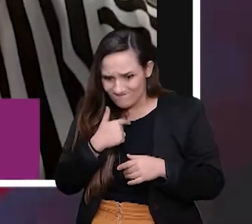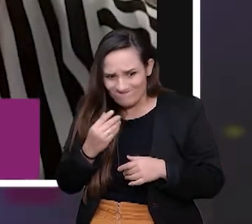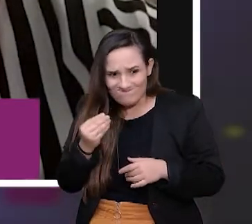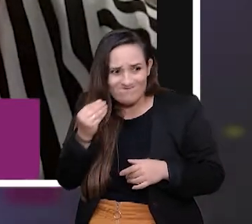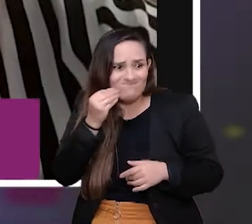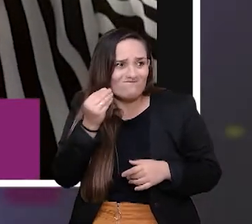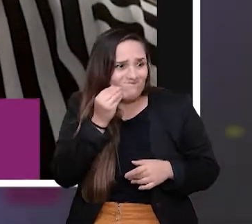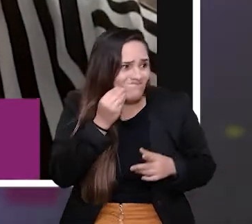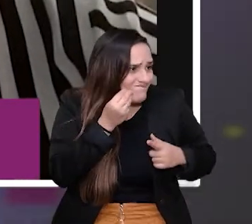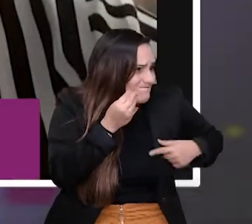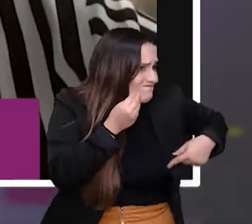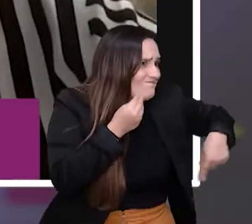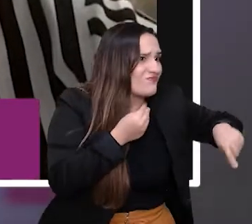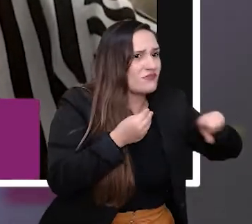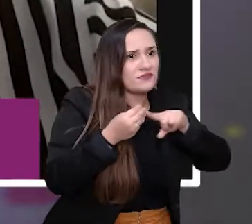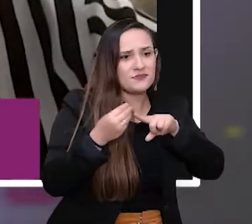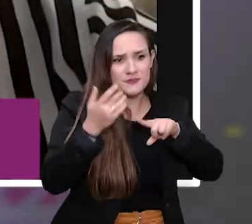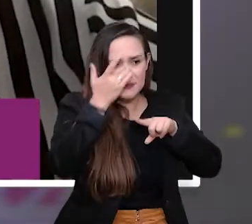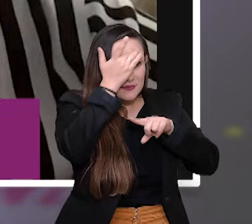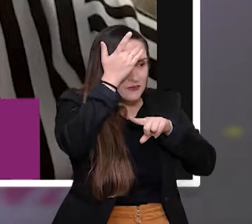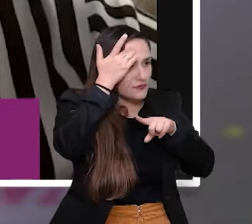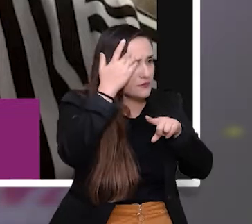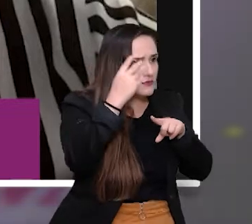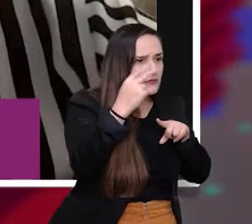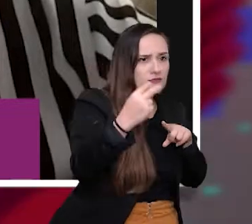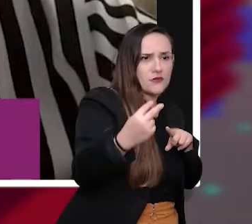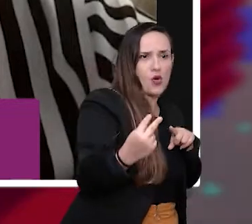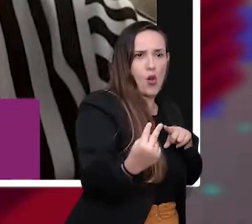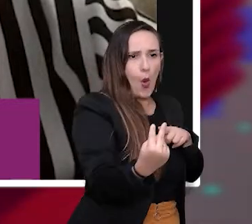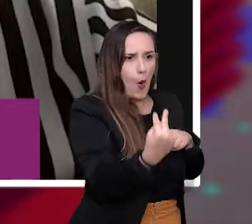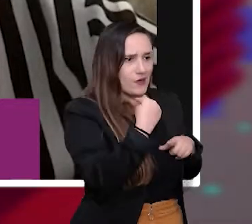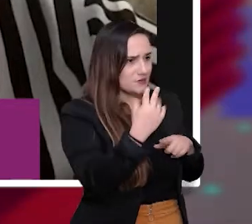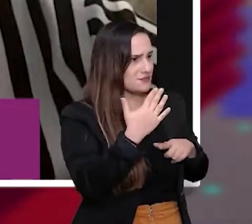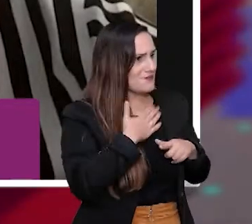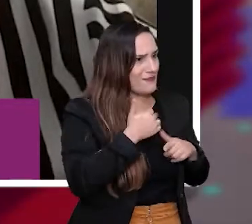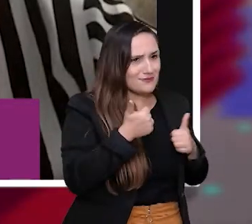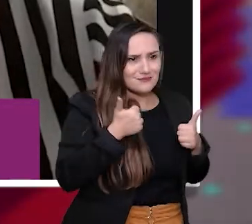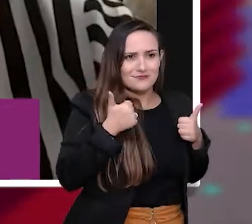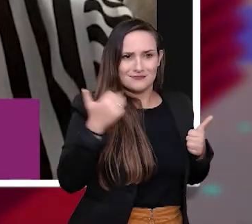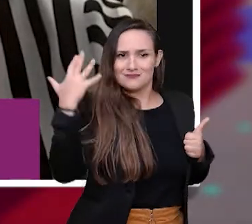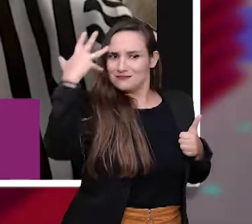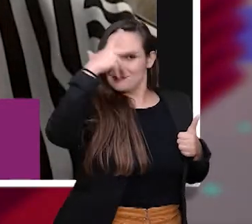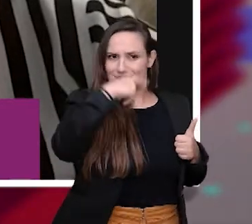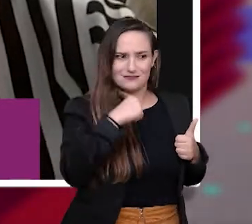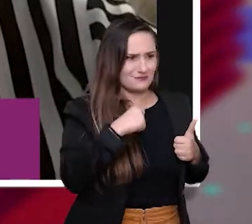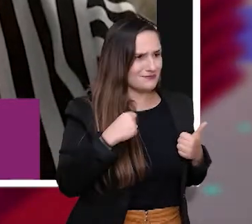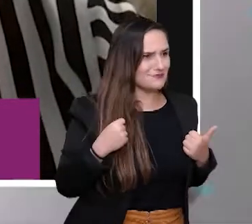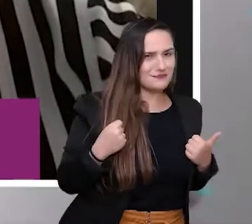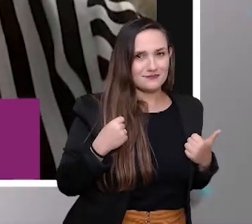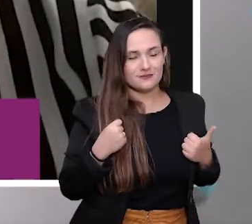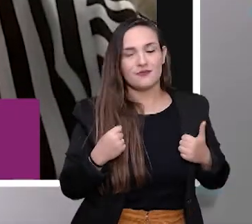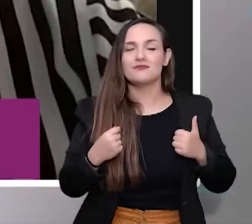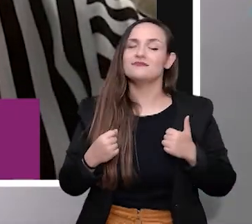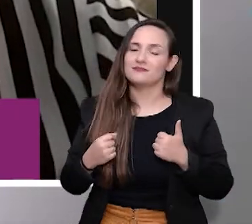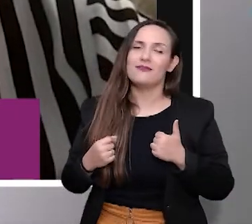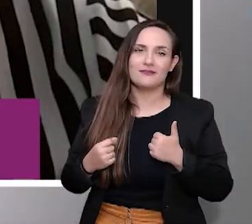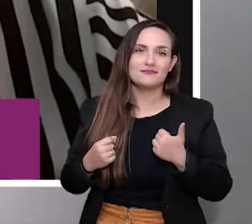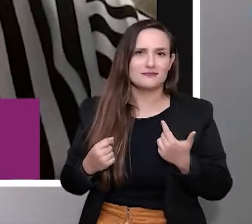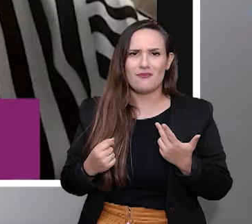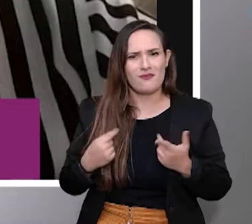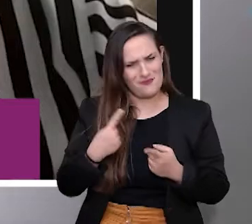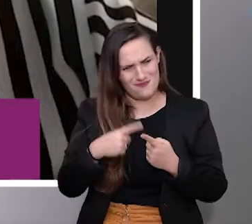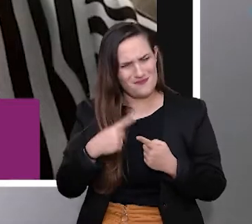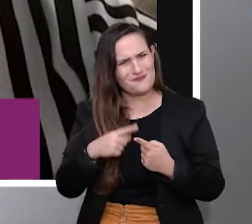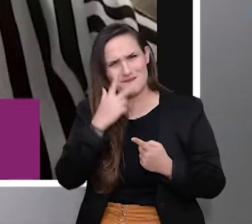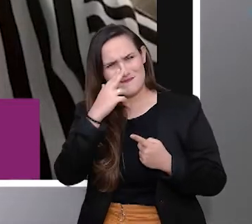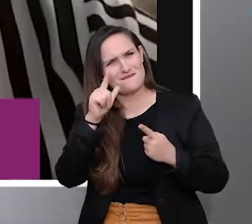admiração exagerada da própria imagem. Isso não fica um pouco ambíguo, assim, para o nosso entendimento? É muito E paradoxal. até